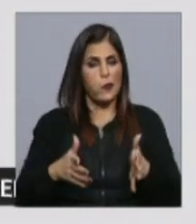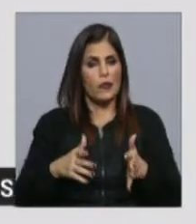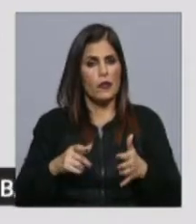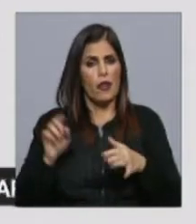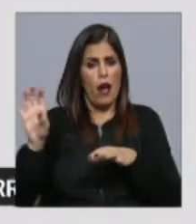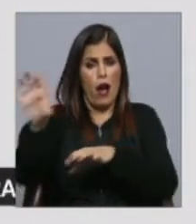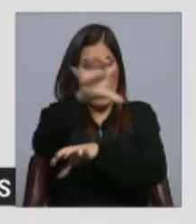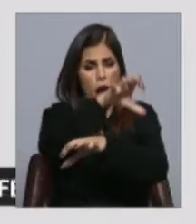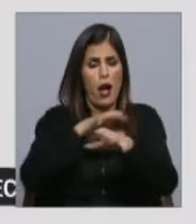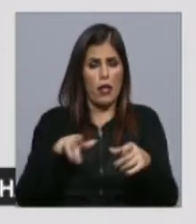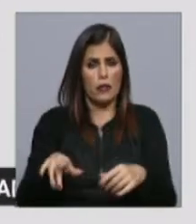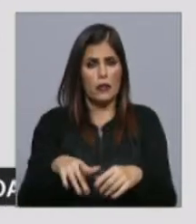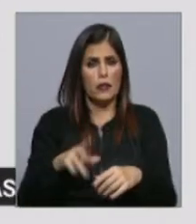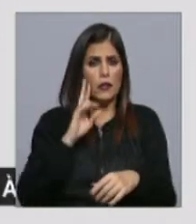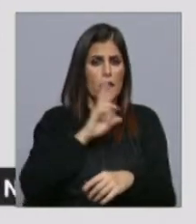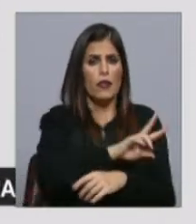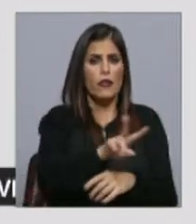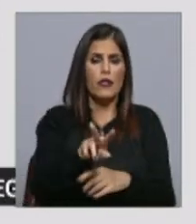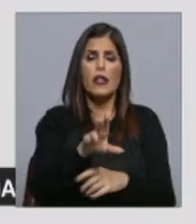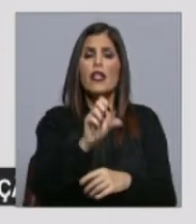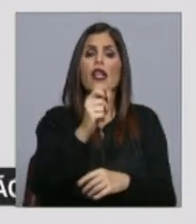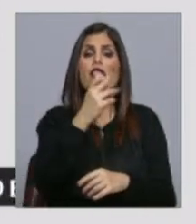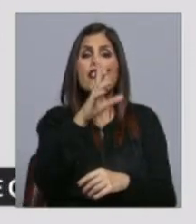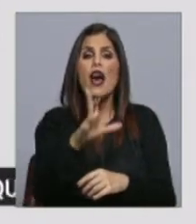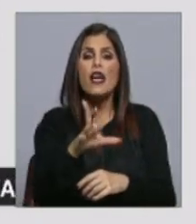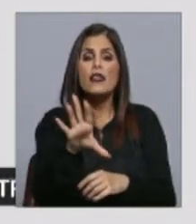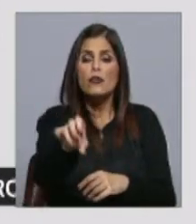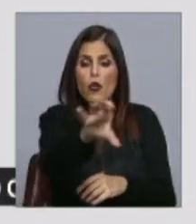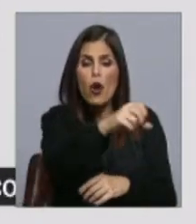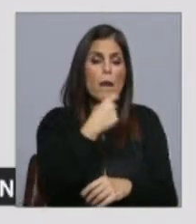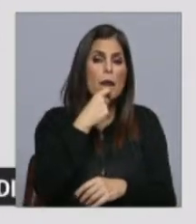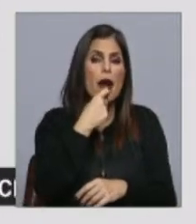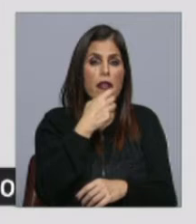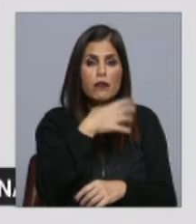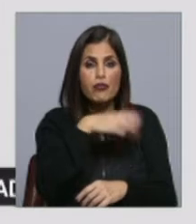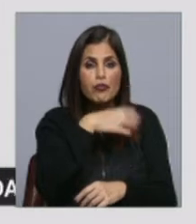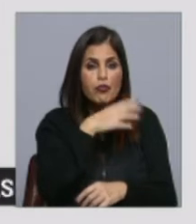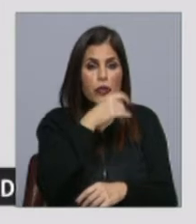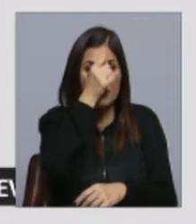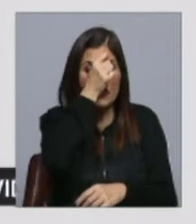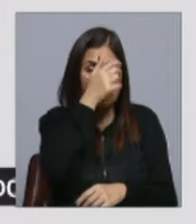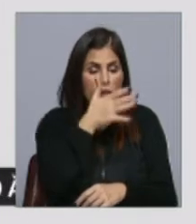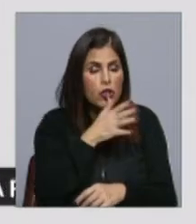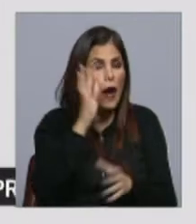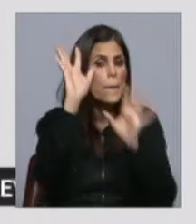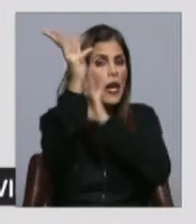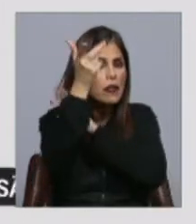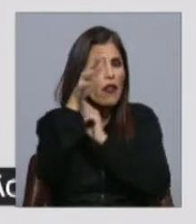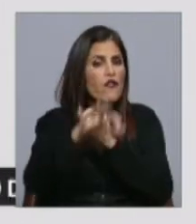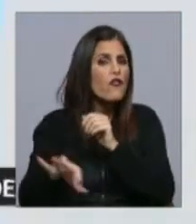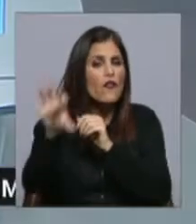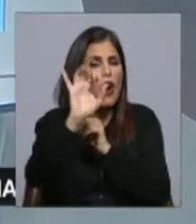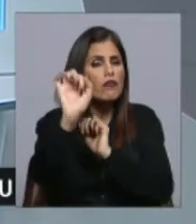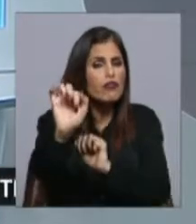à superfície. Basta ir à zona dos glaciares em Marte, recolher estas rochas para nos contar a história do clima e da geologia em Marte. Mas